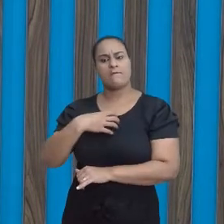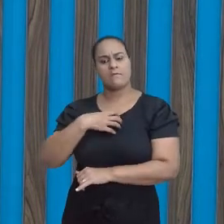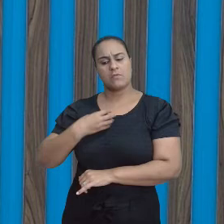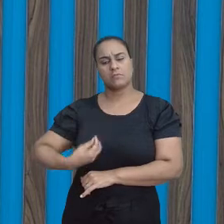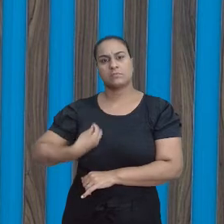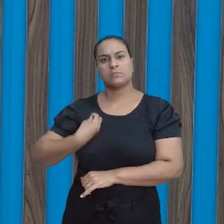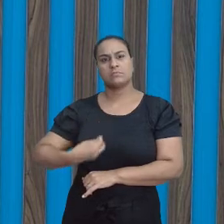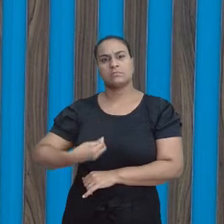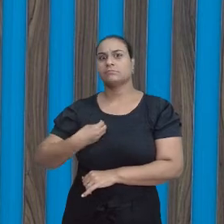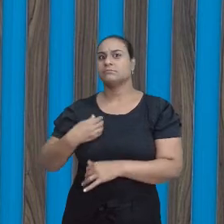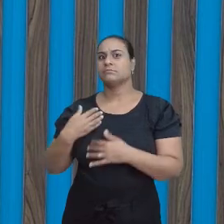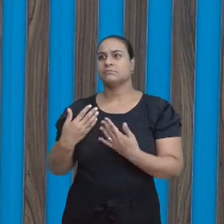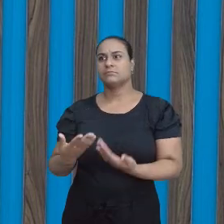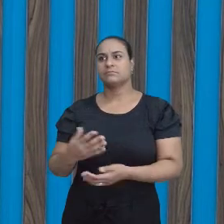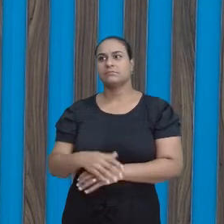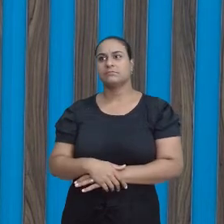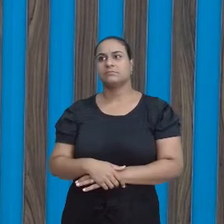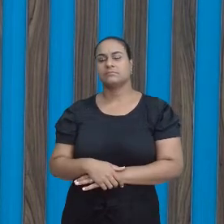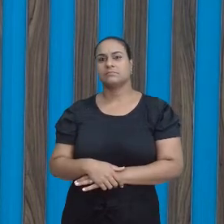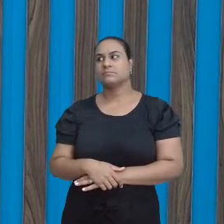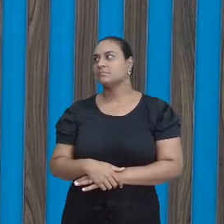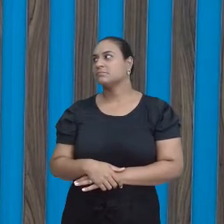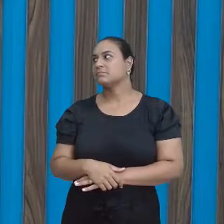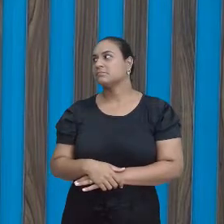viver? Os índios isolados... Exatamente,